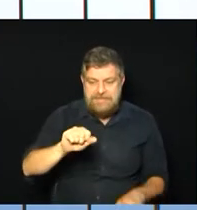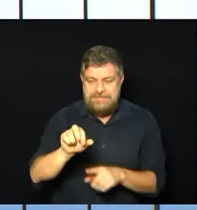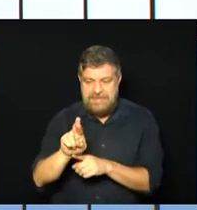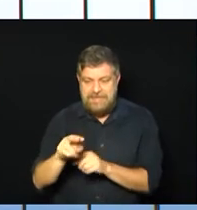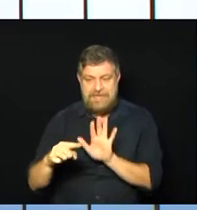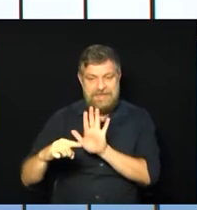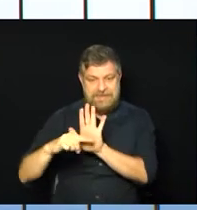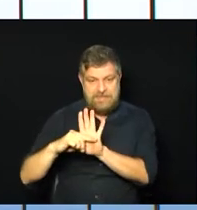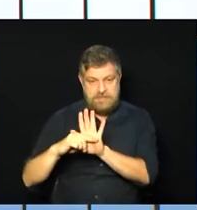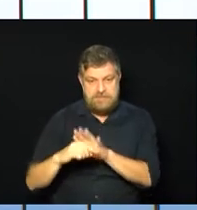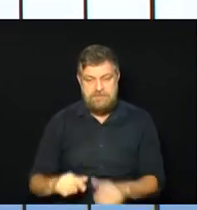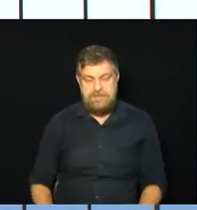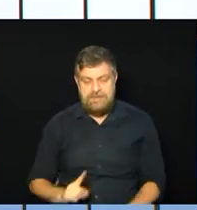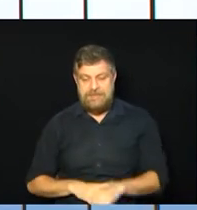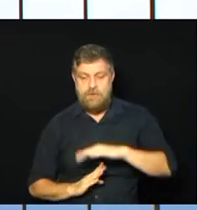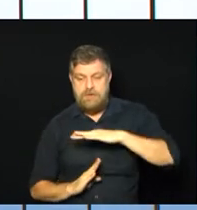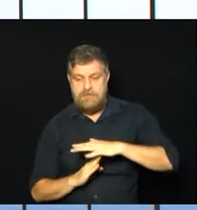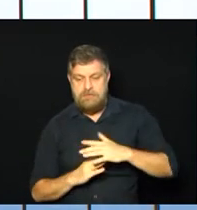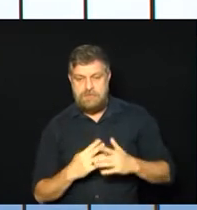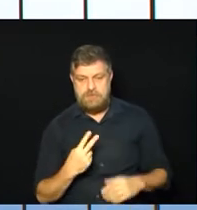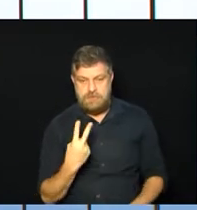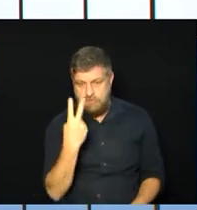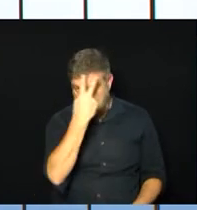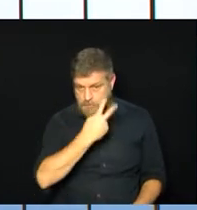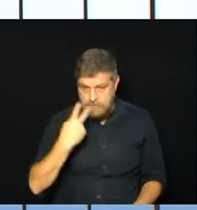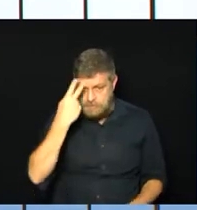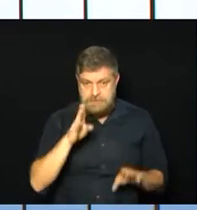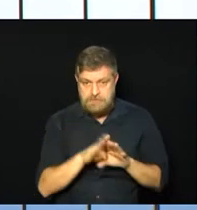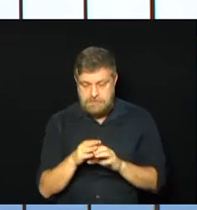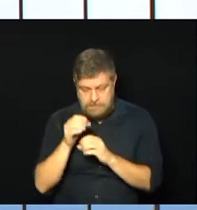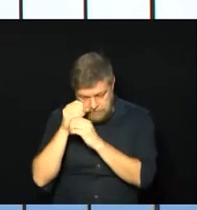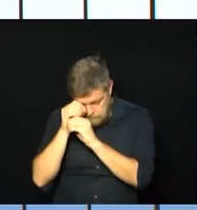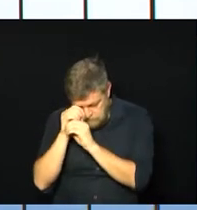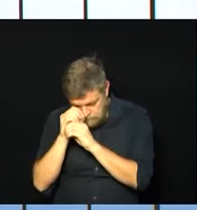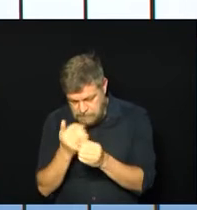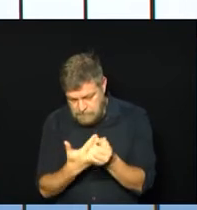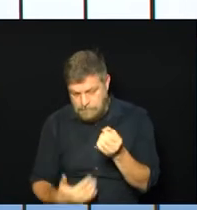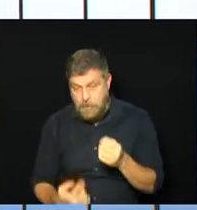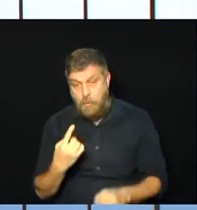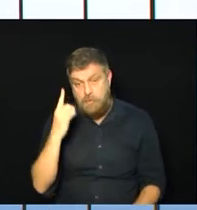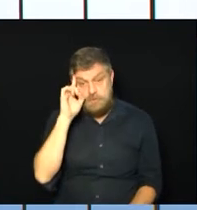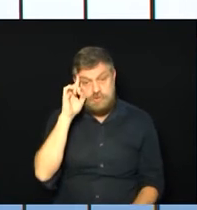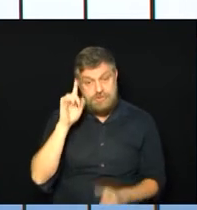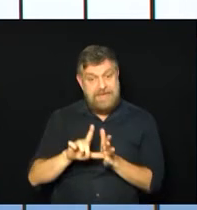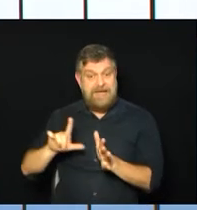por 48 horas ou teste antígeno negativo válido por 24